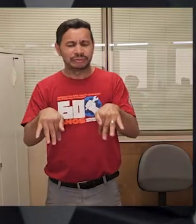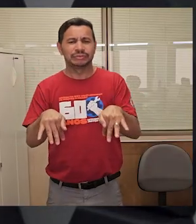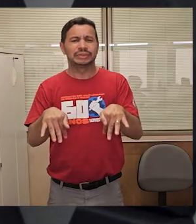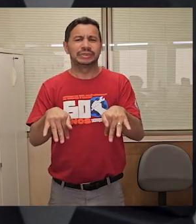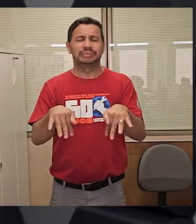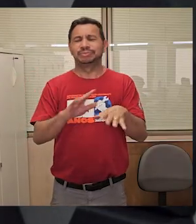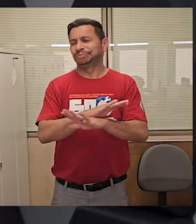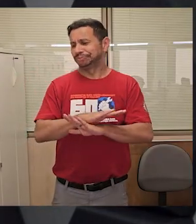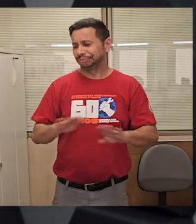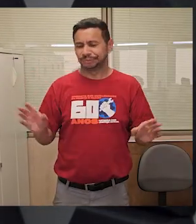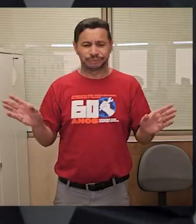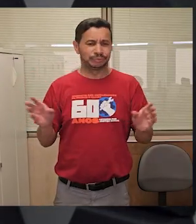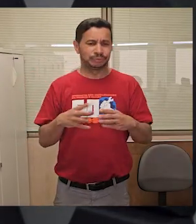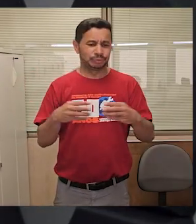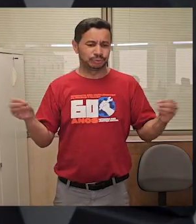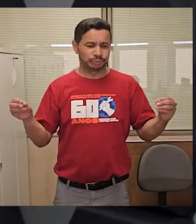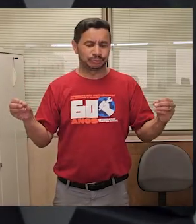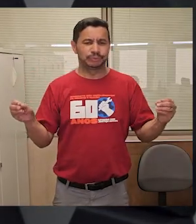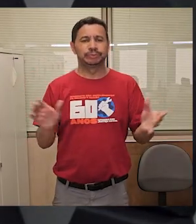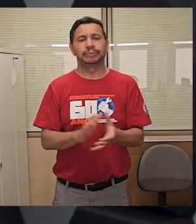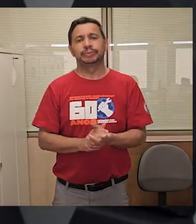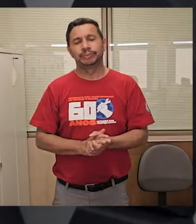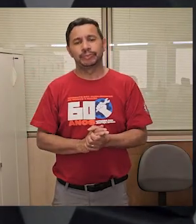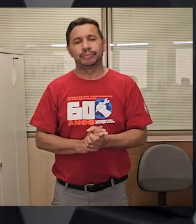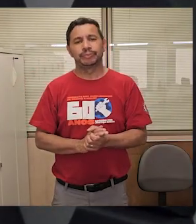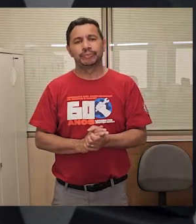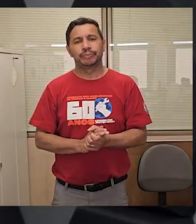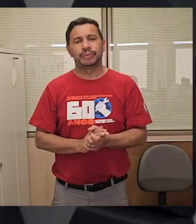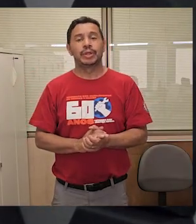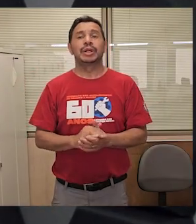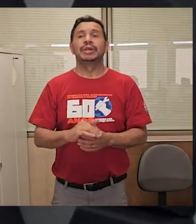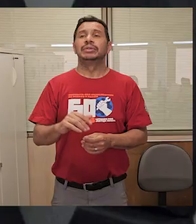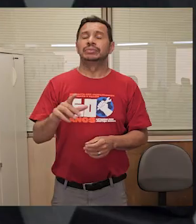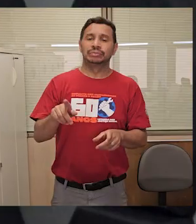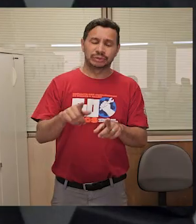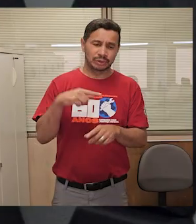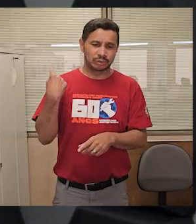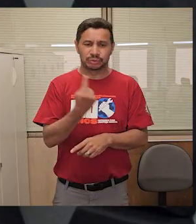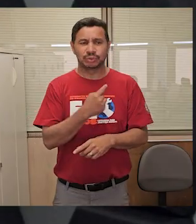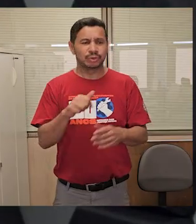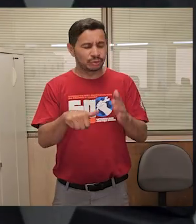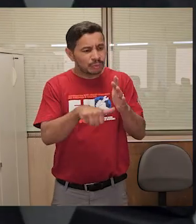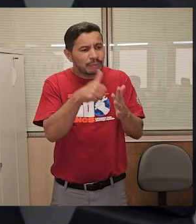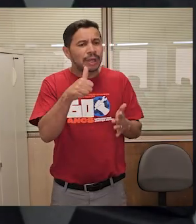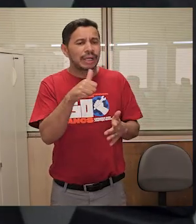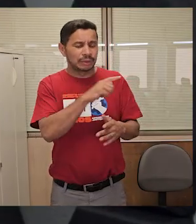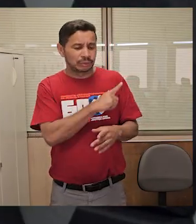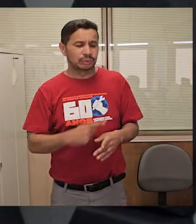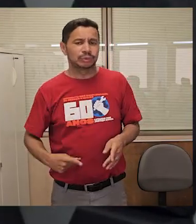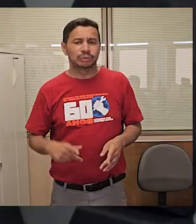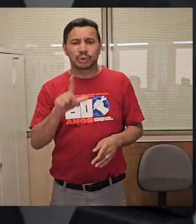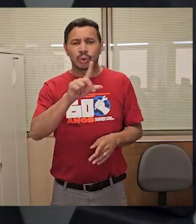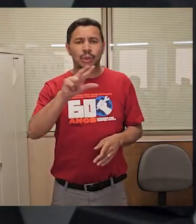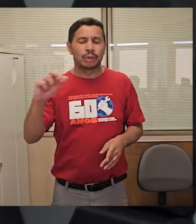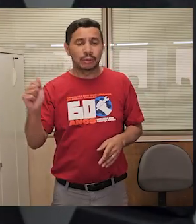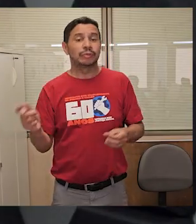desativado, literalmente, né, deixou de existir. Então, um dos primeiros compromissos do Lula foi